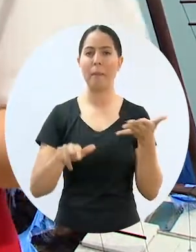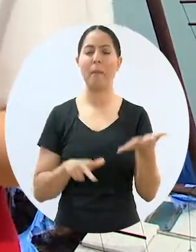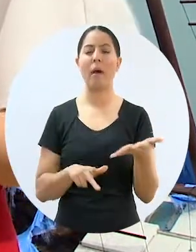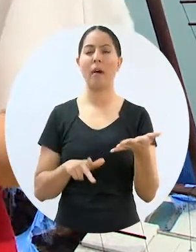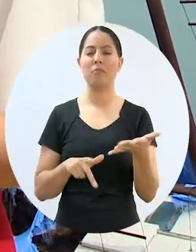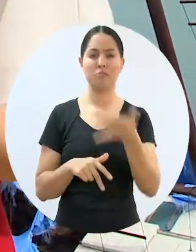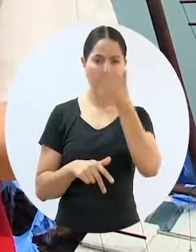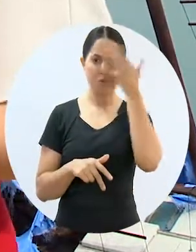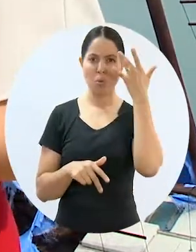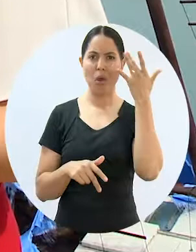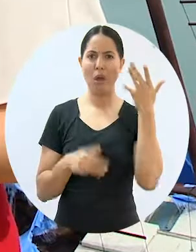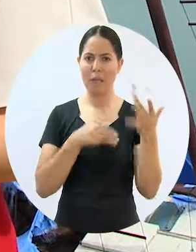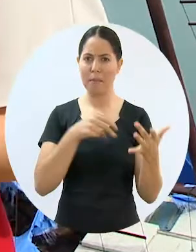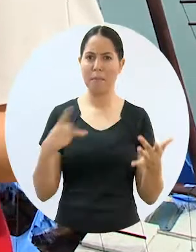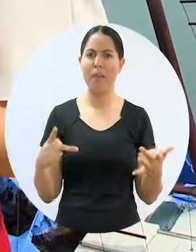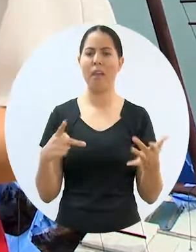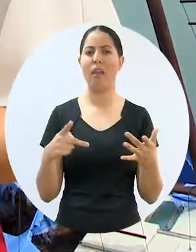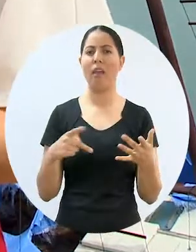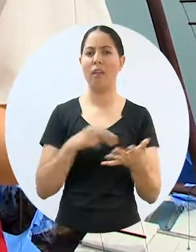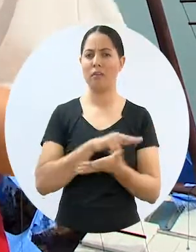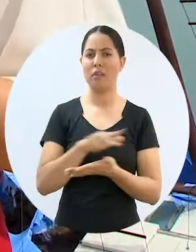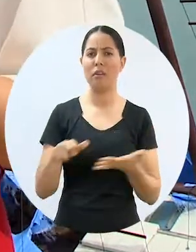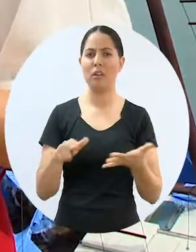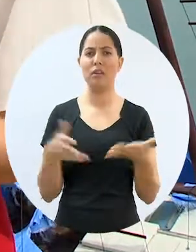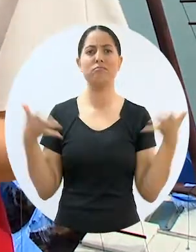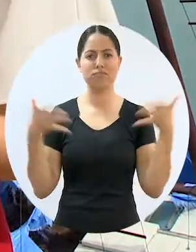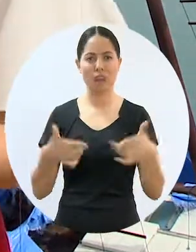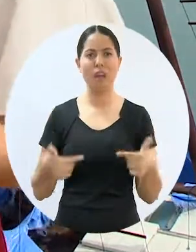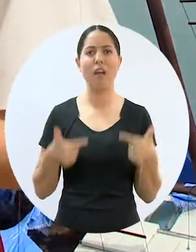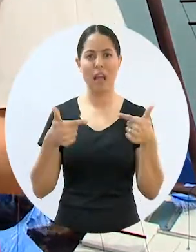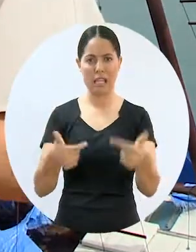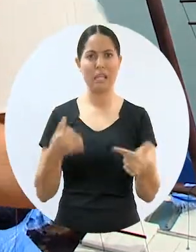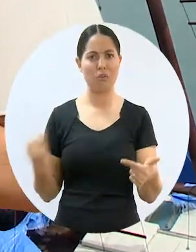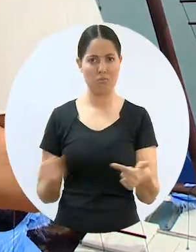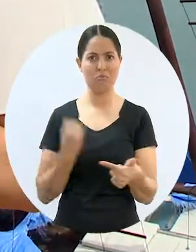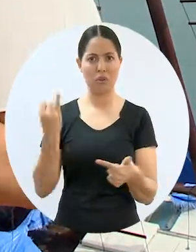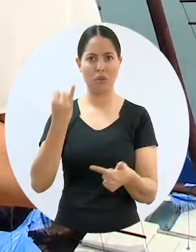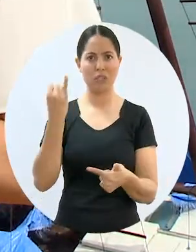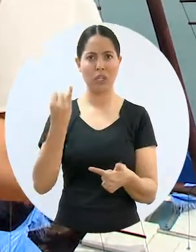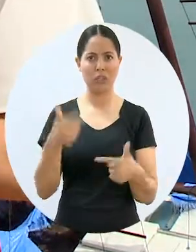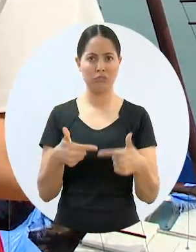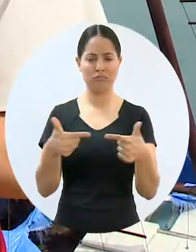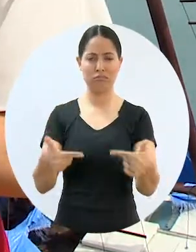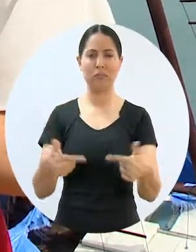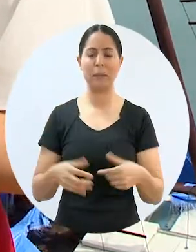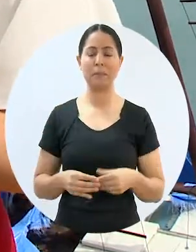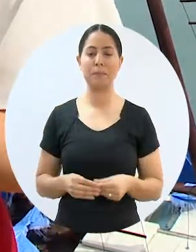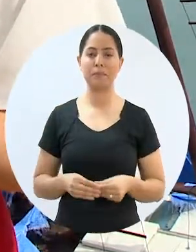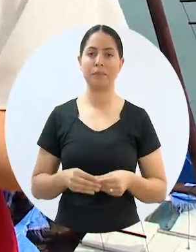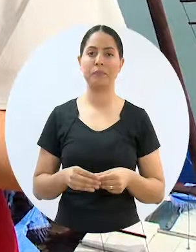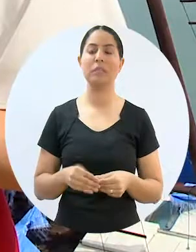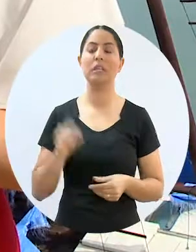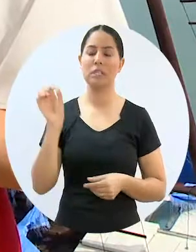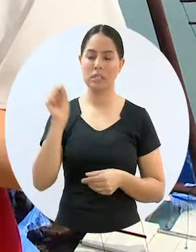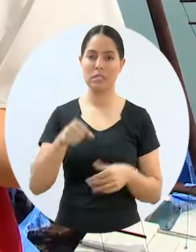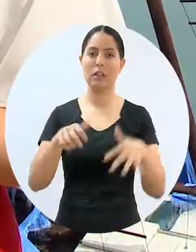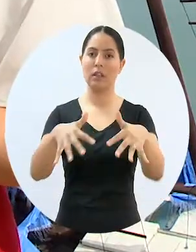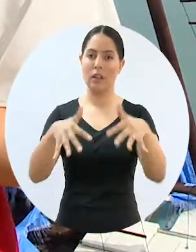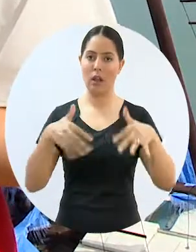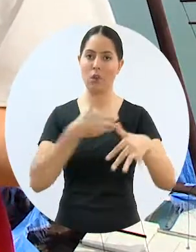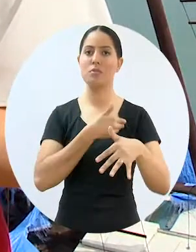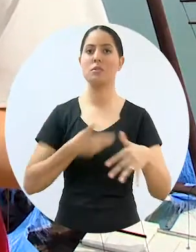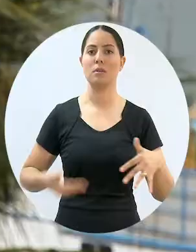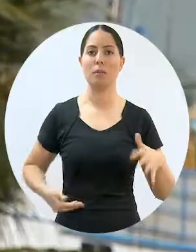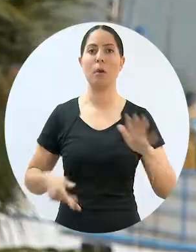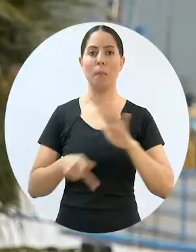advocacia, justamente para que todos entendam a importância de agir em momentos como este. Exatamente. Esse foi o tom da audiência pública do Rio